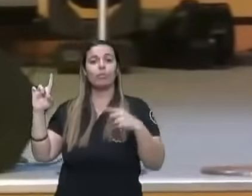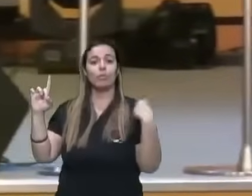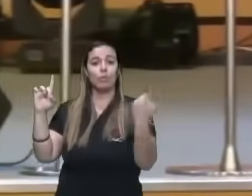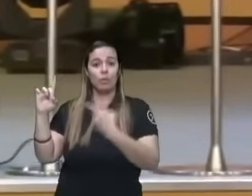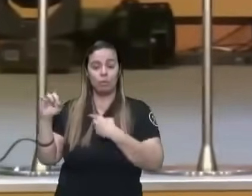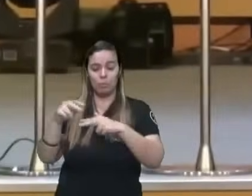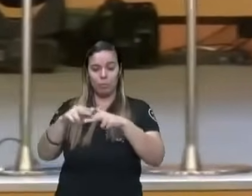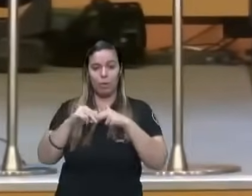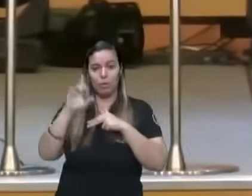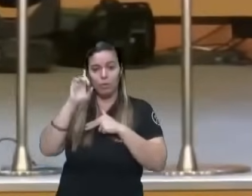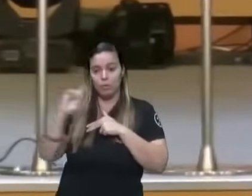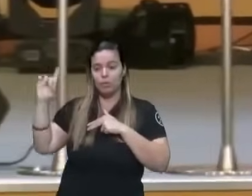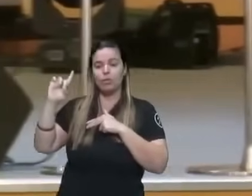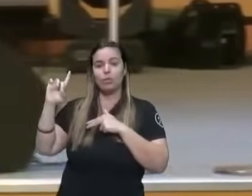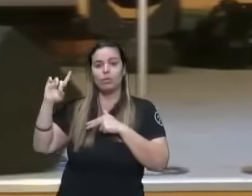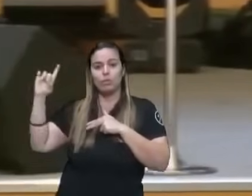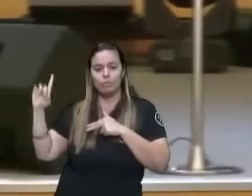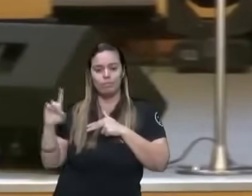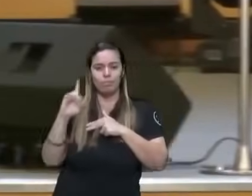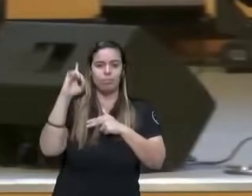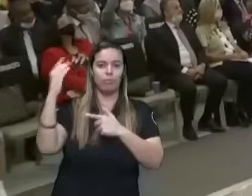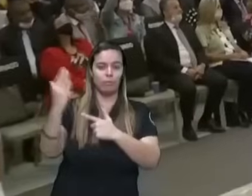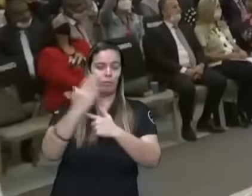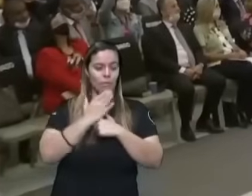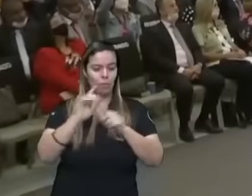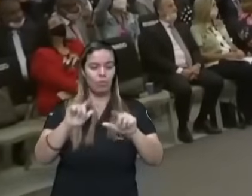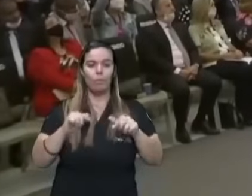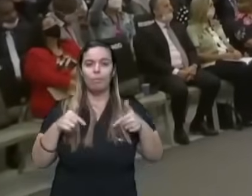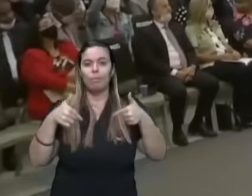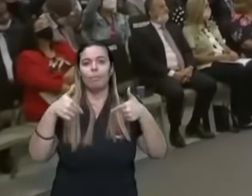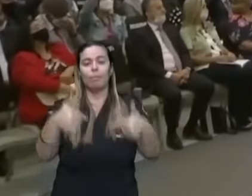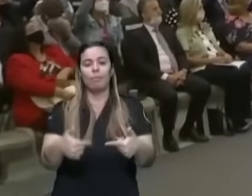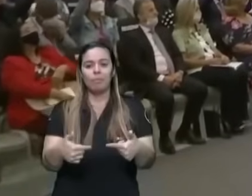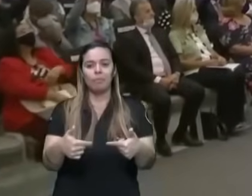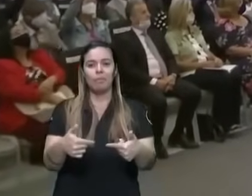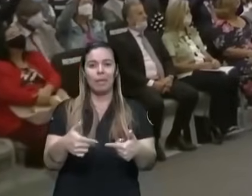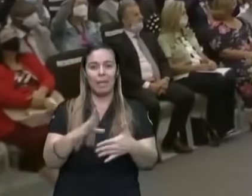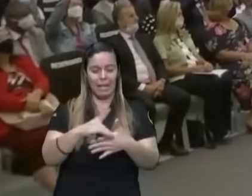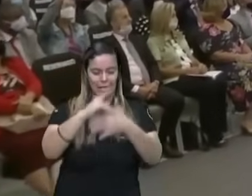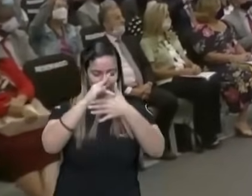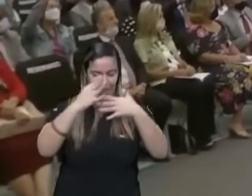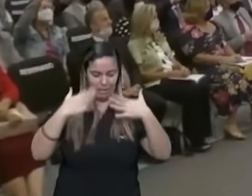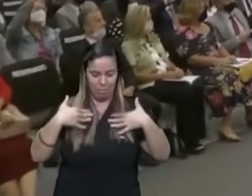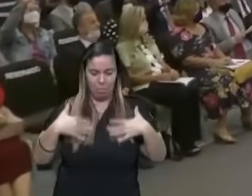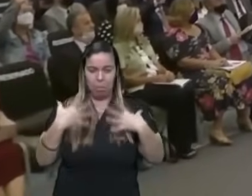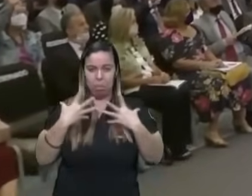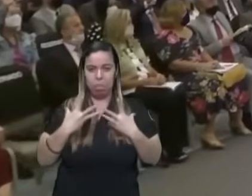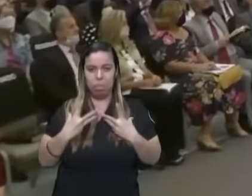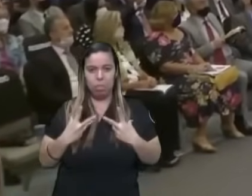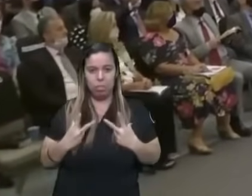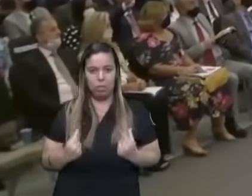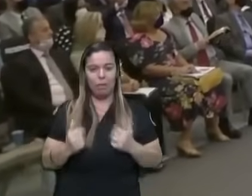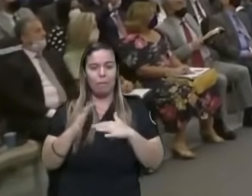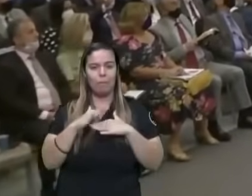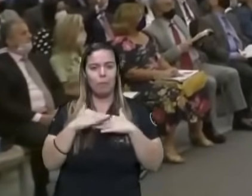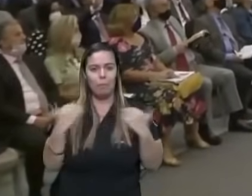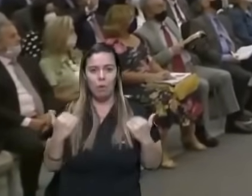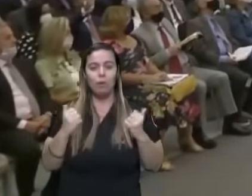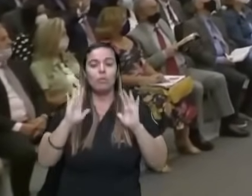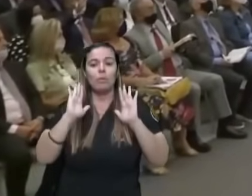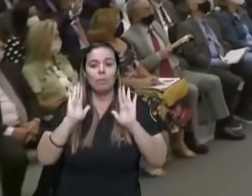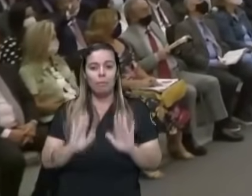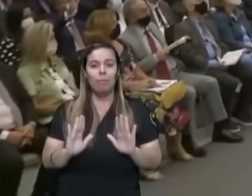por fim se levantará sobre a terra, ainda que a minha carne seja consumida,